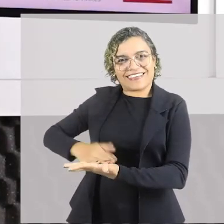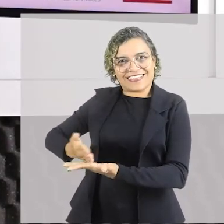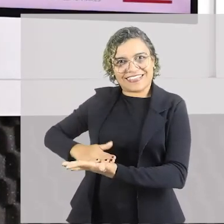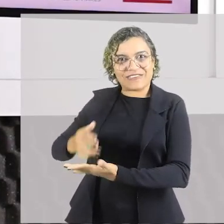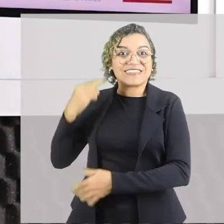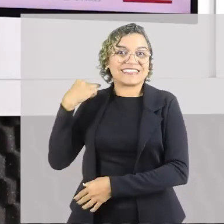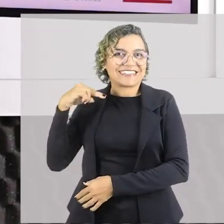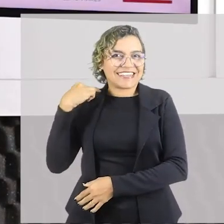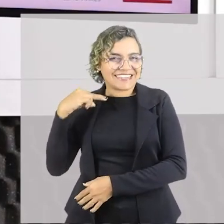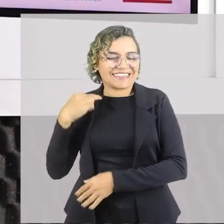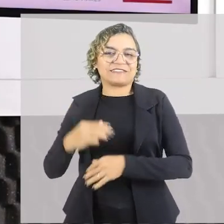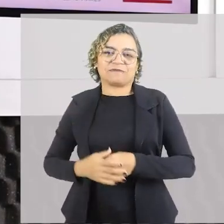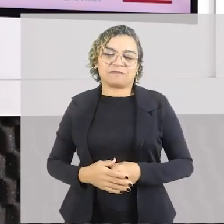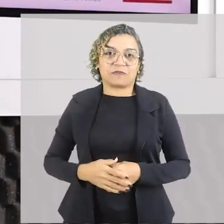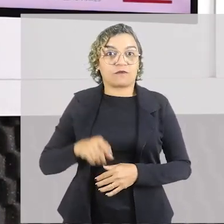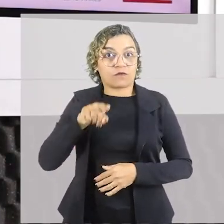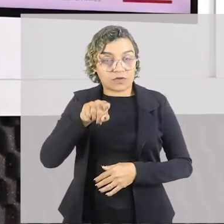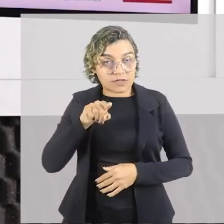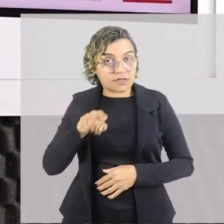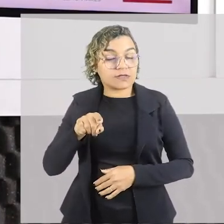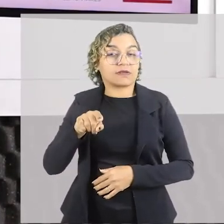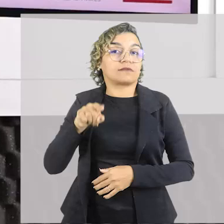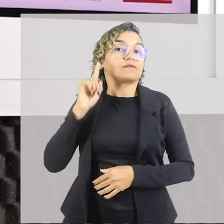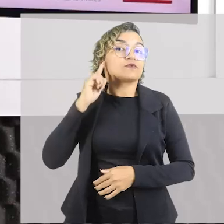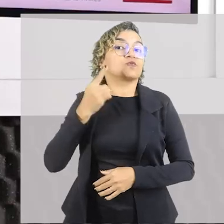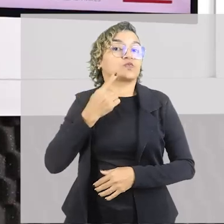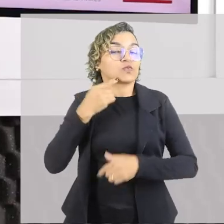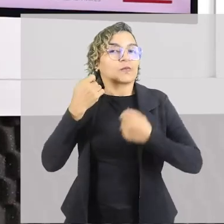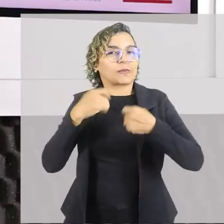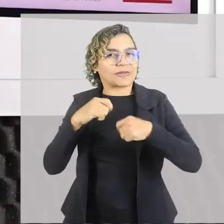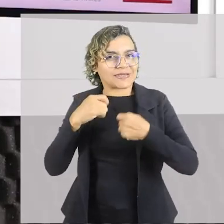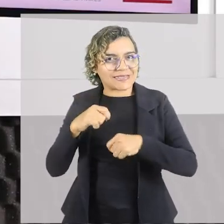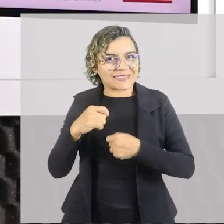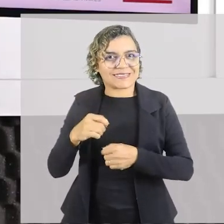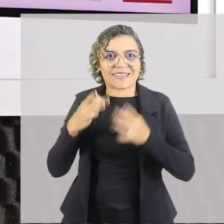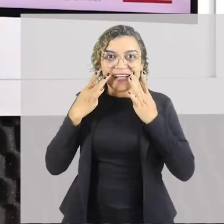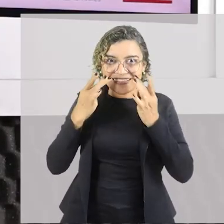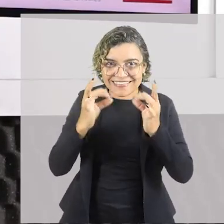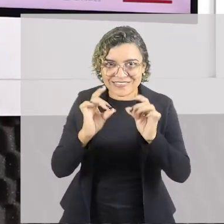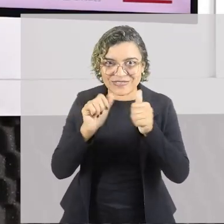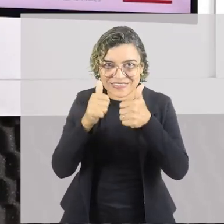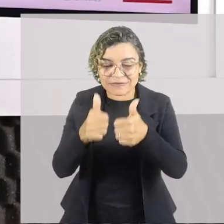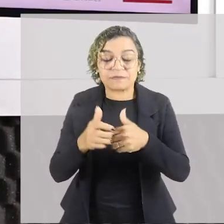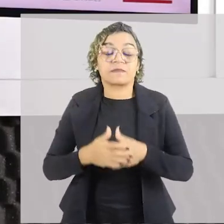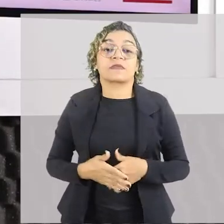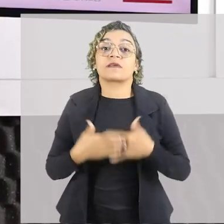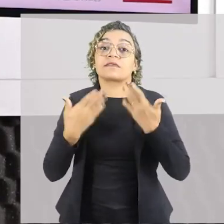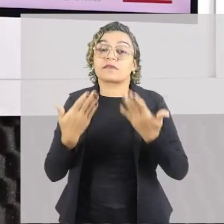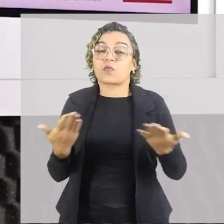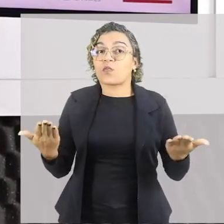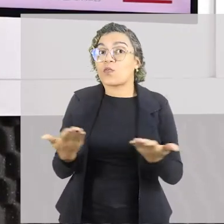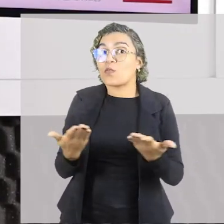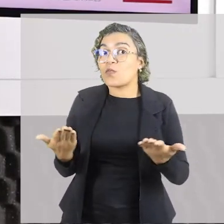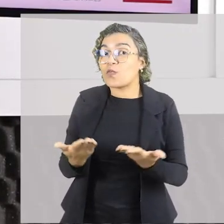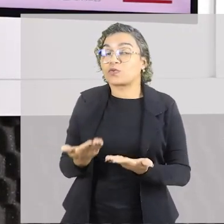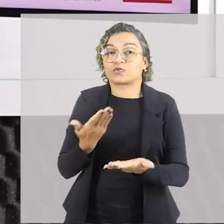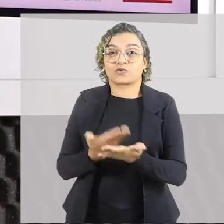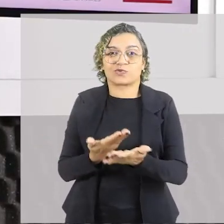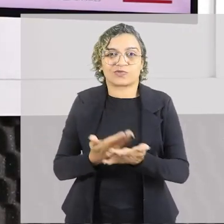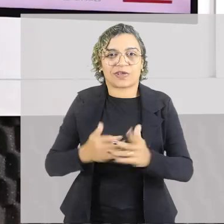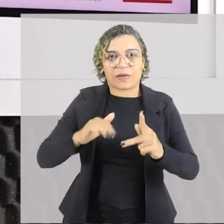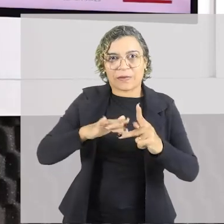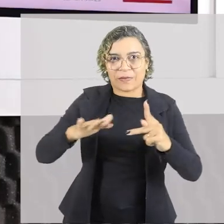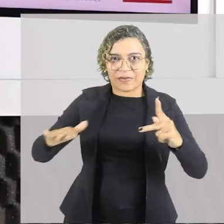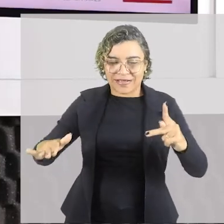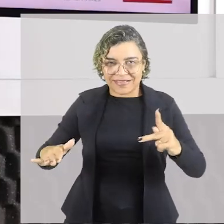você, para que você não tenha dúvida em nada. Vamos comigo? E hoje vamos estudar as propriedades coligativas.